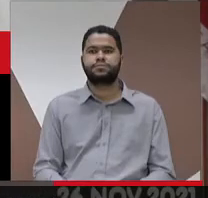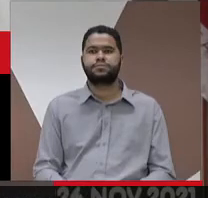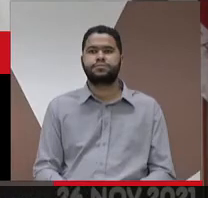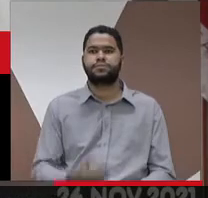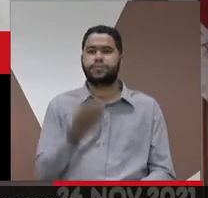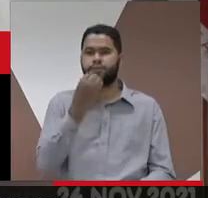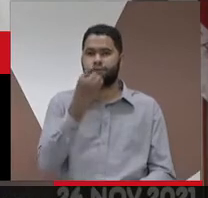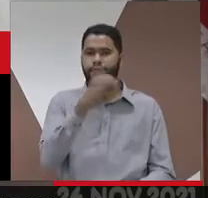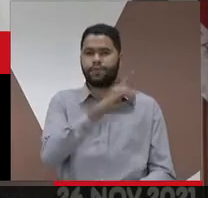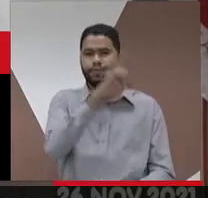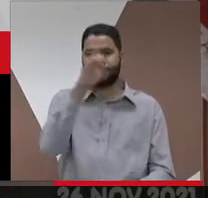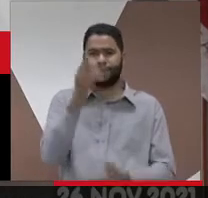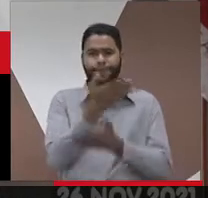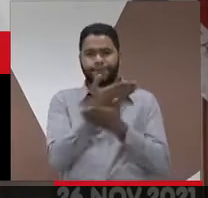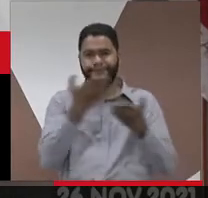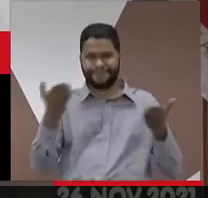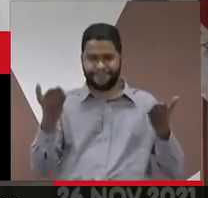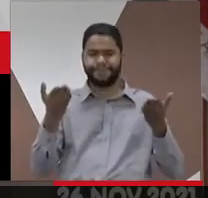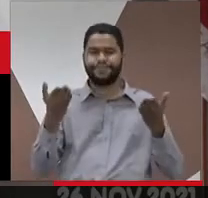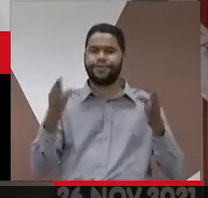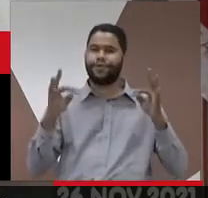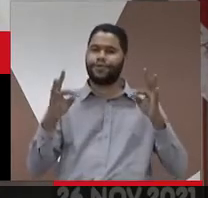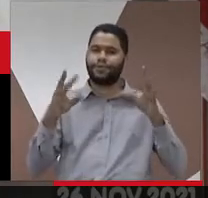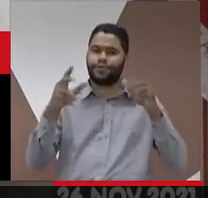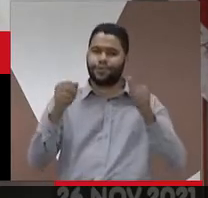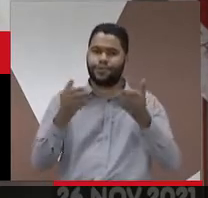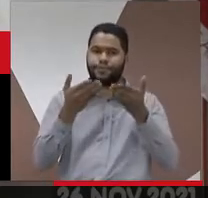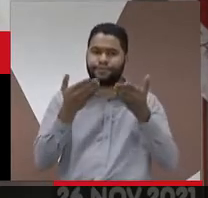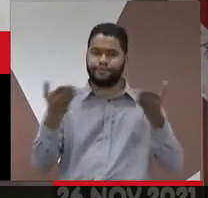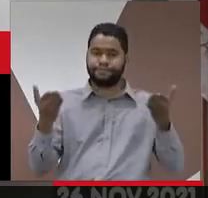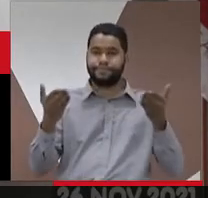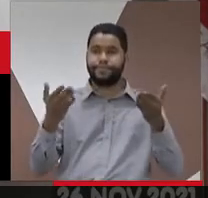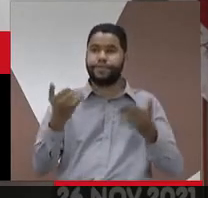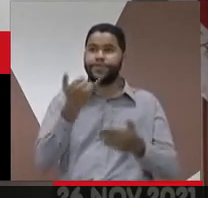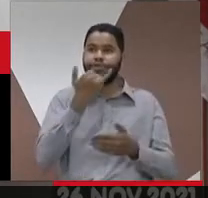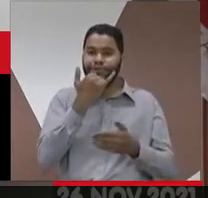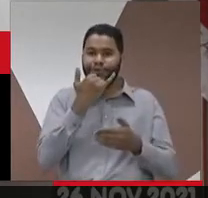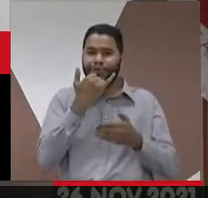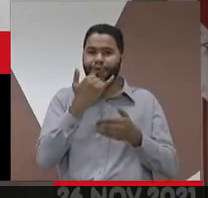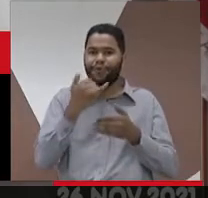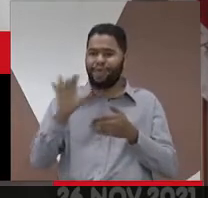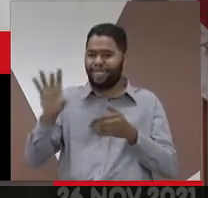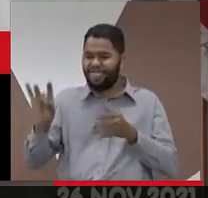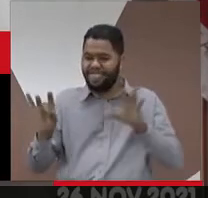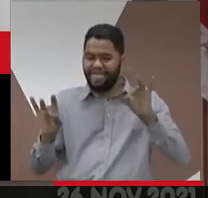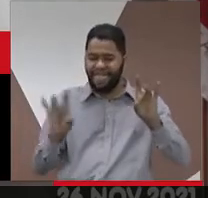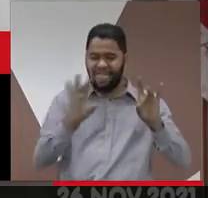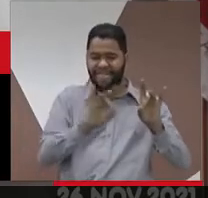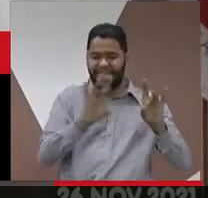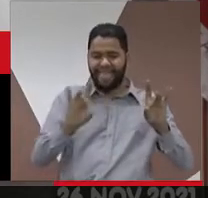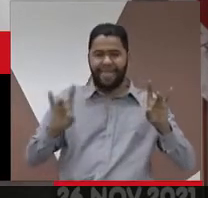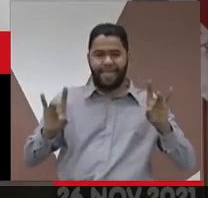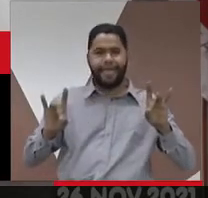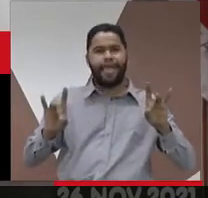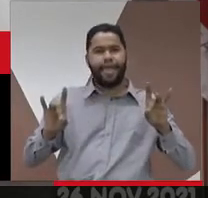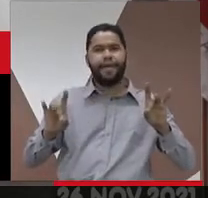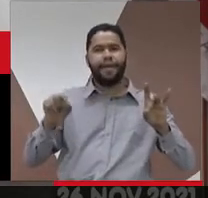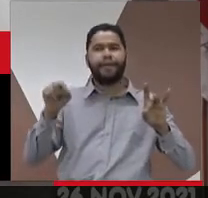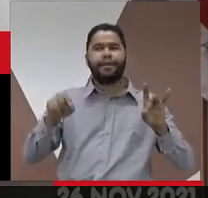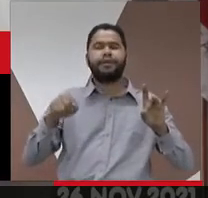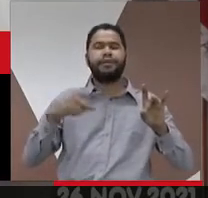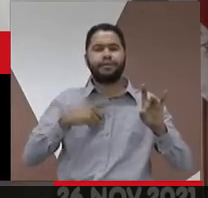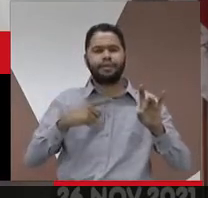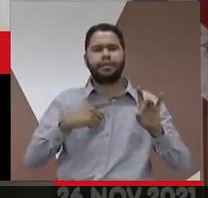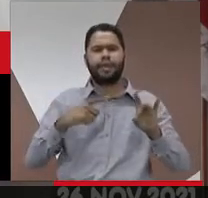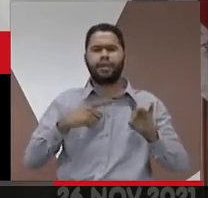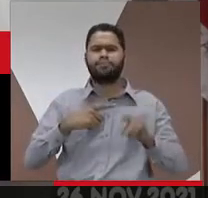Bom dia, pessoal. Bom dia a todos e todas, né? Desculpa aí pelo processo para colocar essa bandeira aqui, porque ela tem, na verdade,